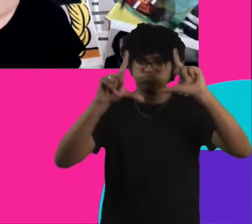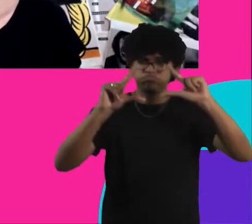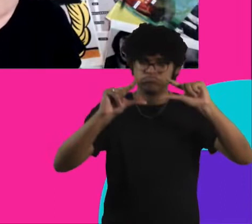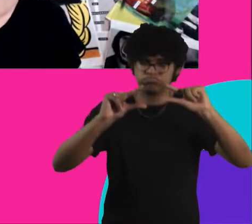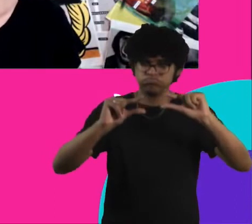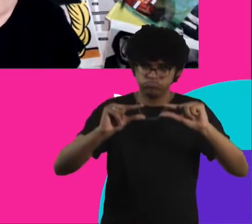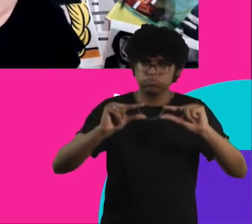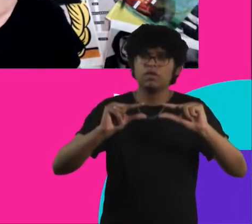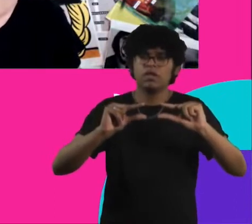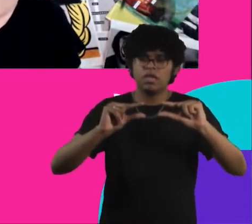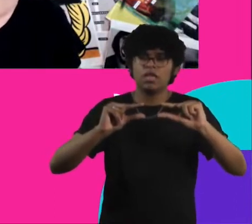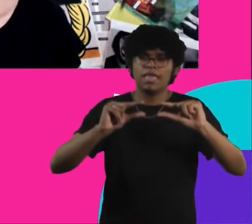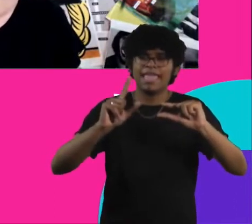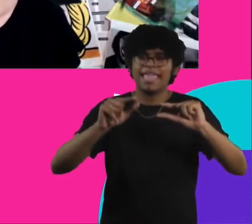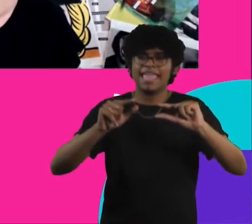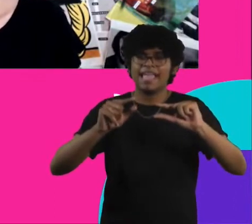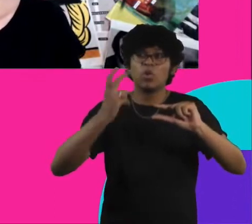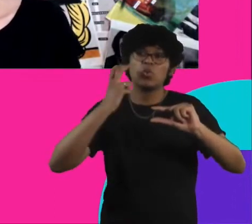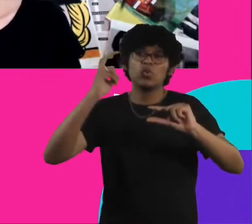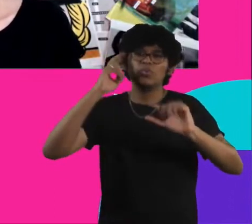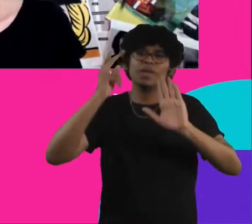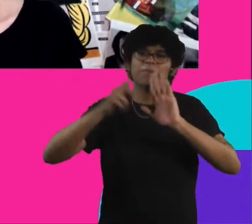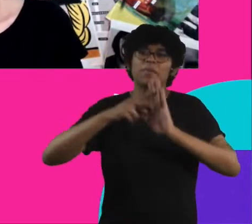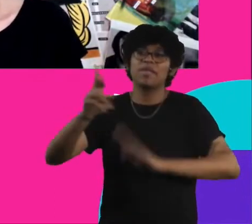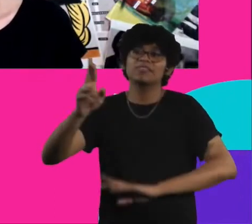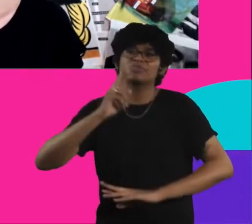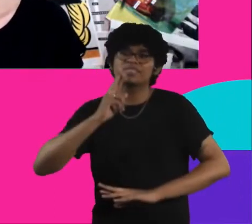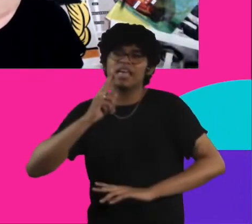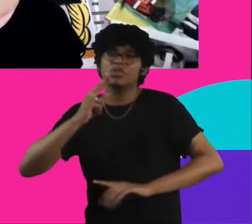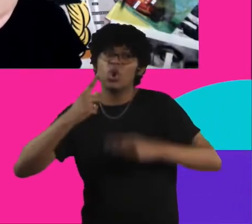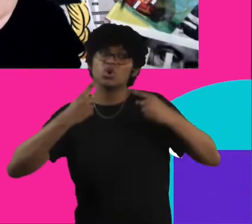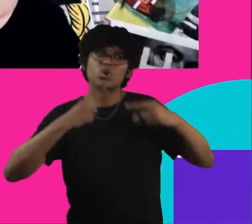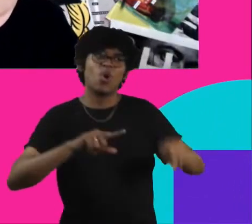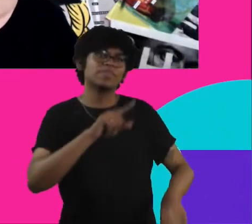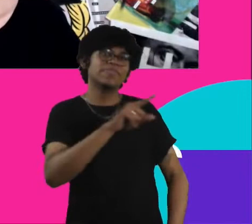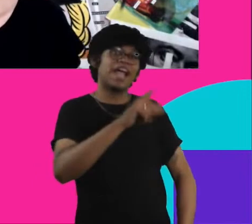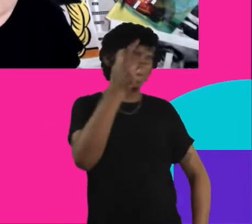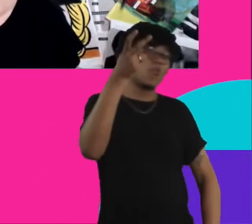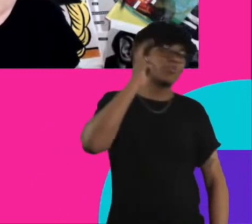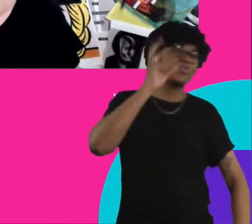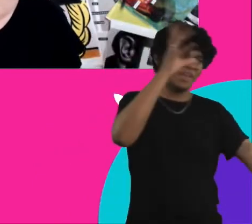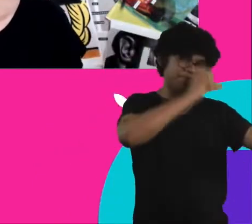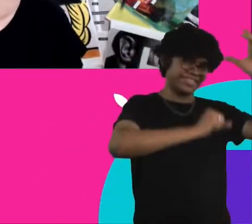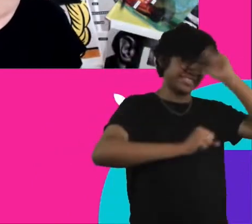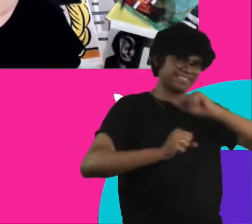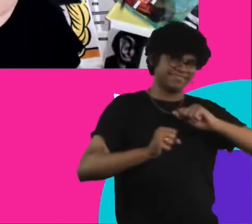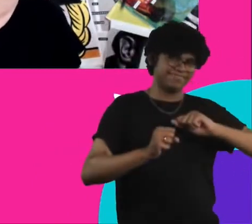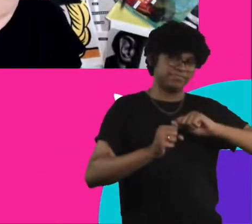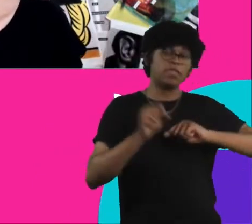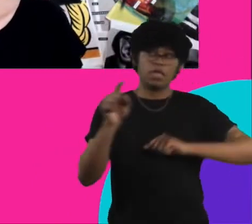essa coisa da cultura do resultado versus a cultura da aprendizagem. Cultura